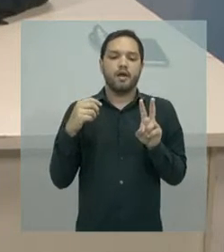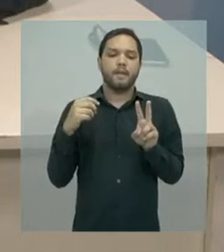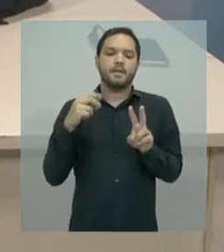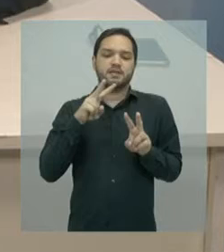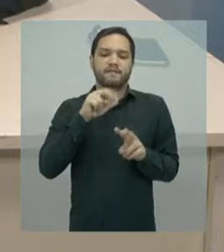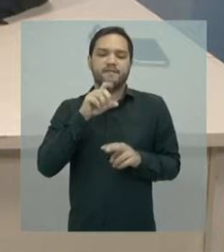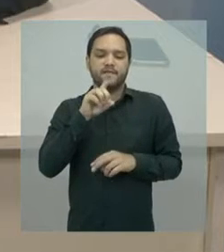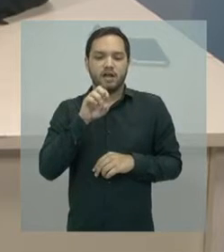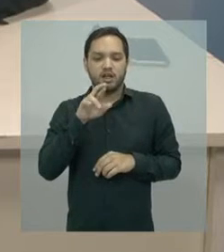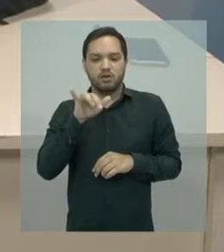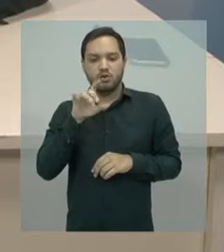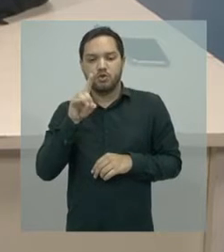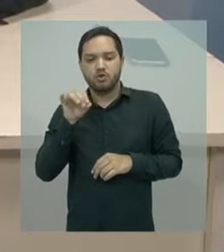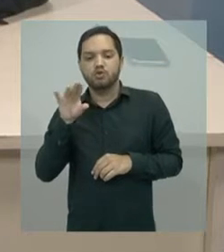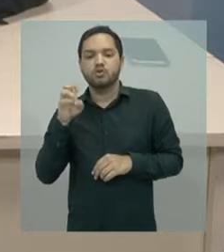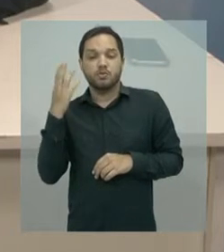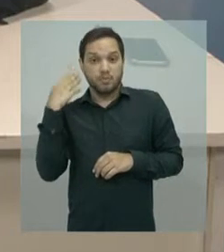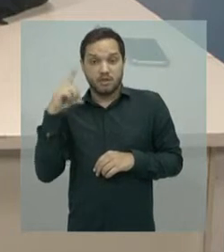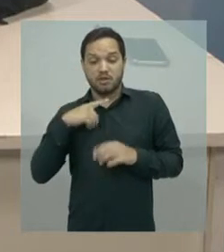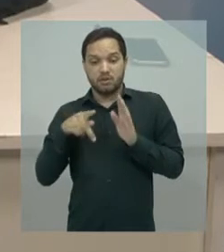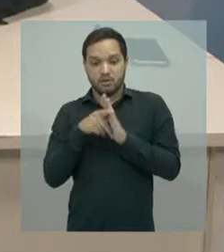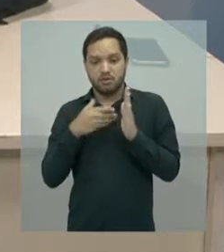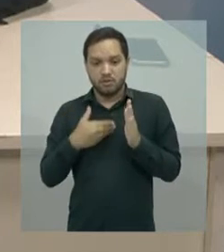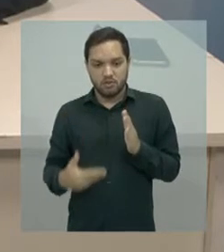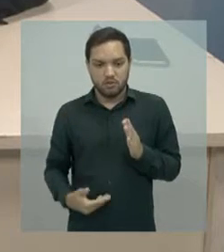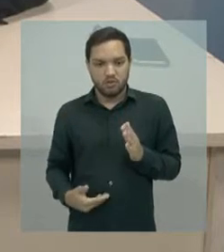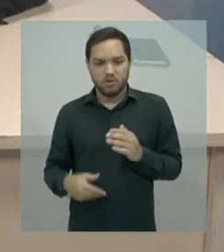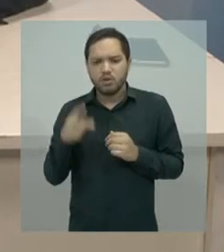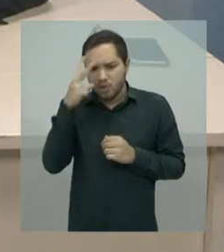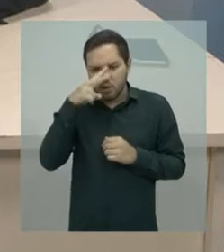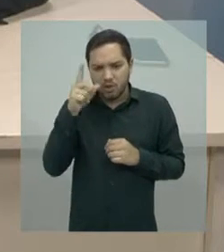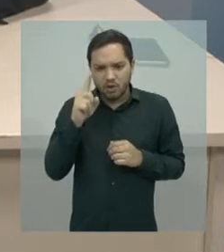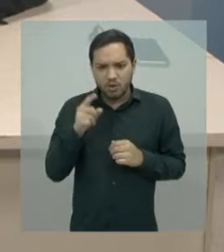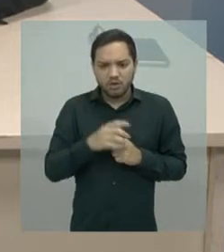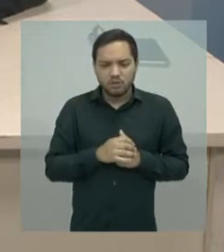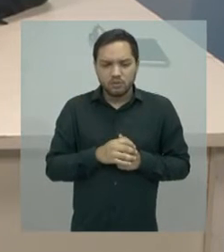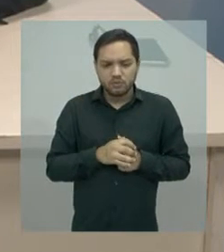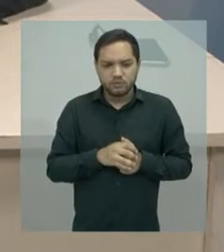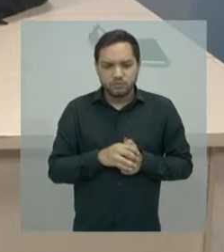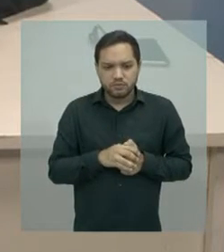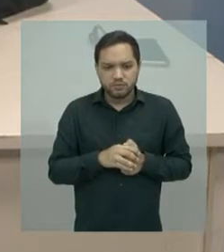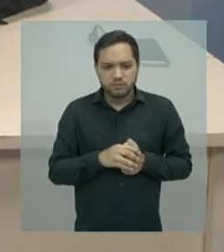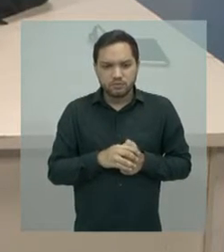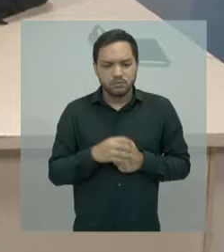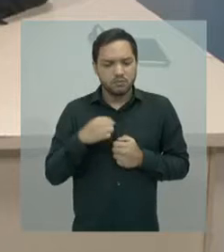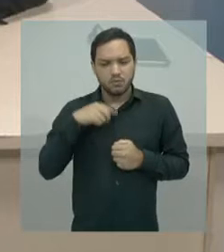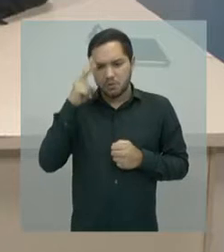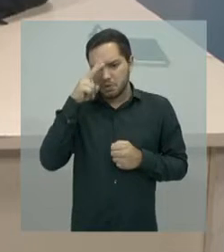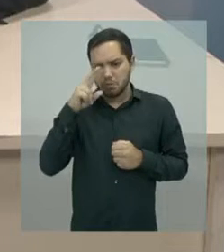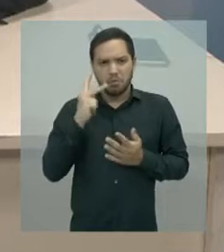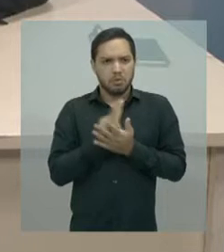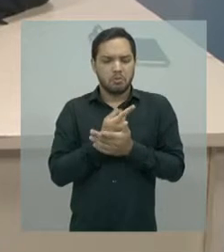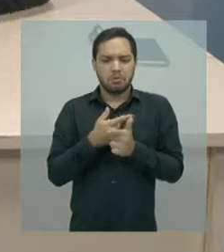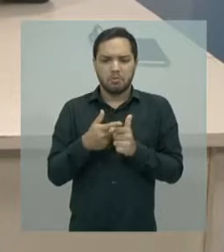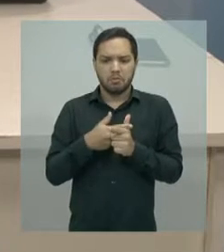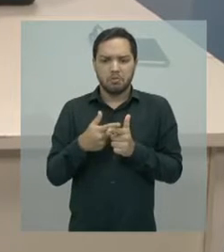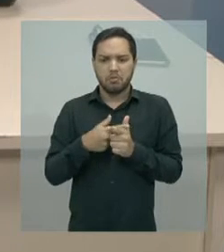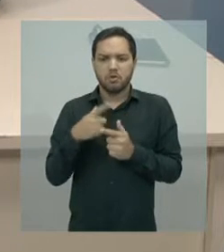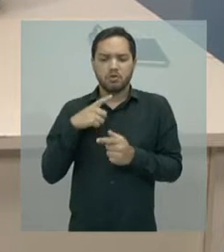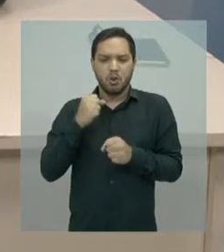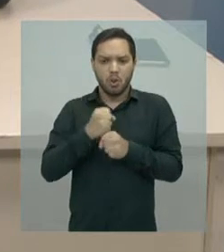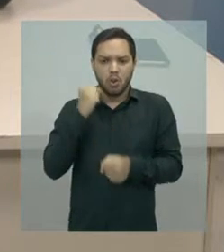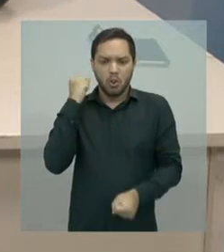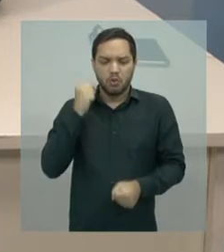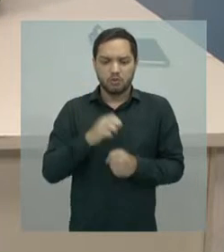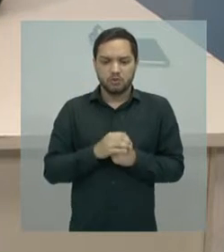tempo que ela foi do Estado, você se lembrou de algum caso? Não lembro. Nem eu. O interesse é só o lucro. Se o Estado